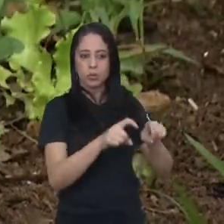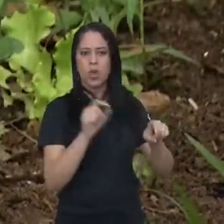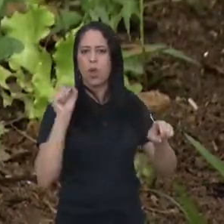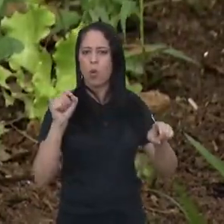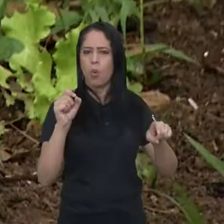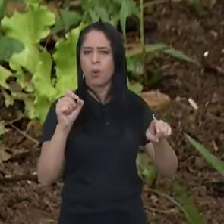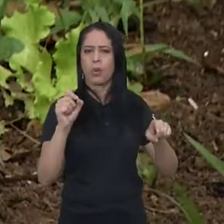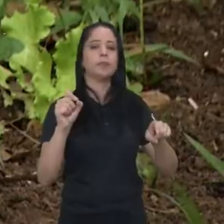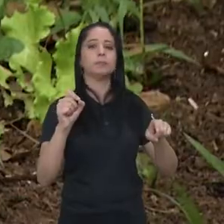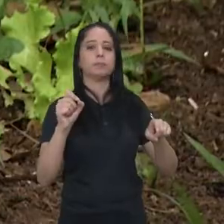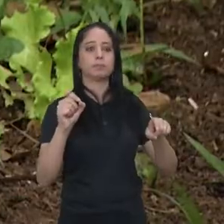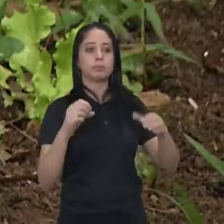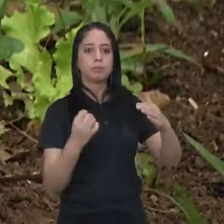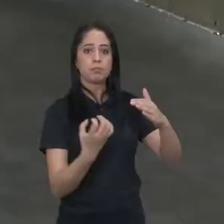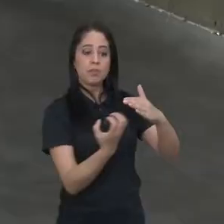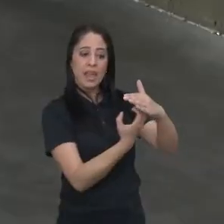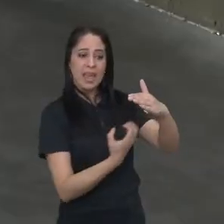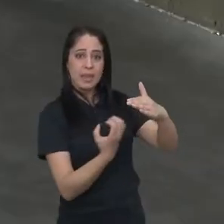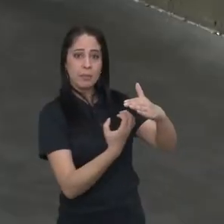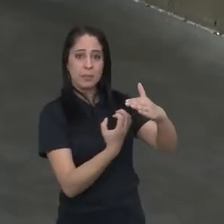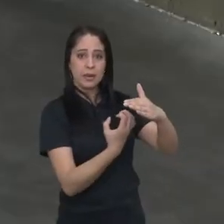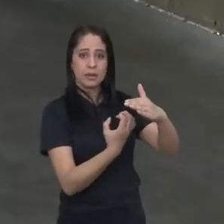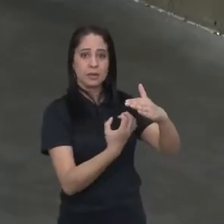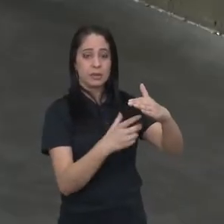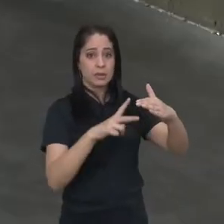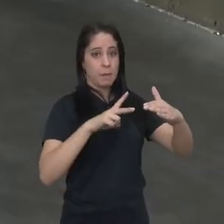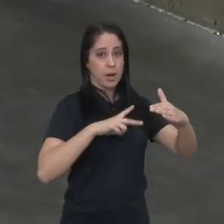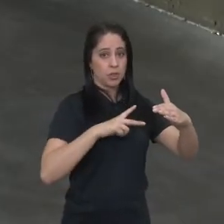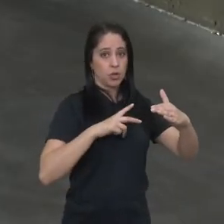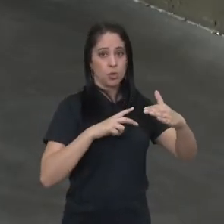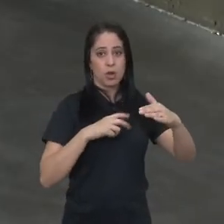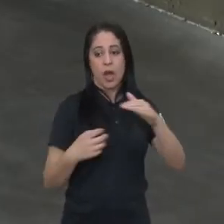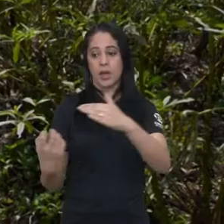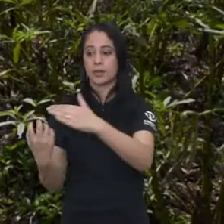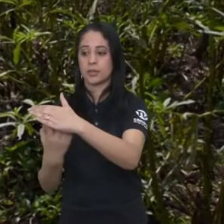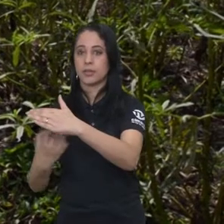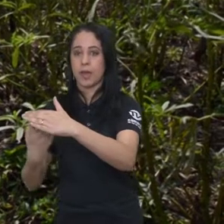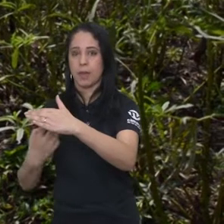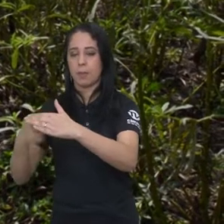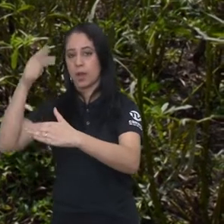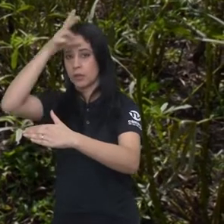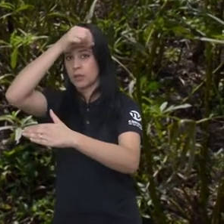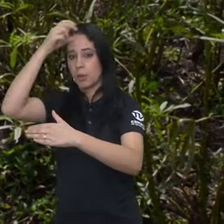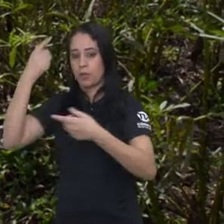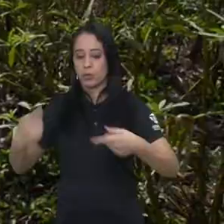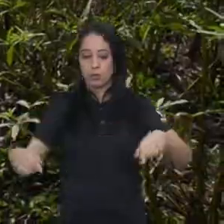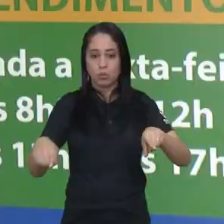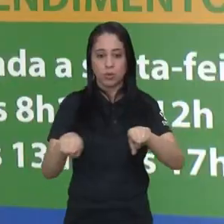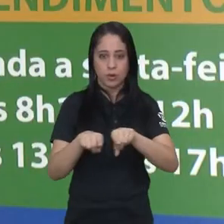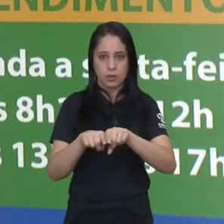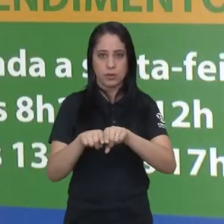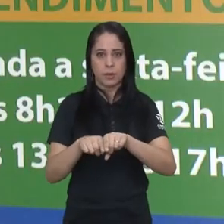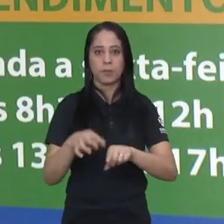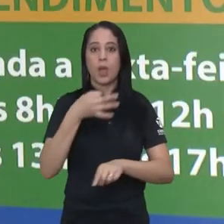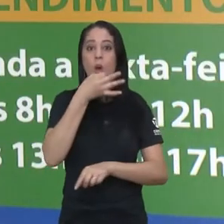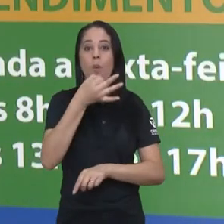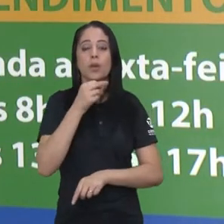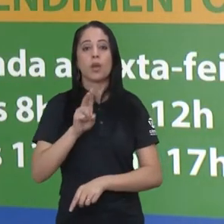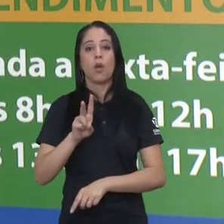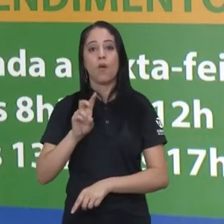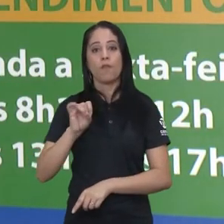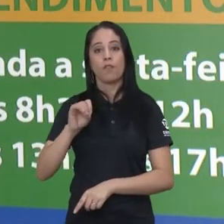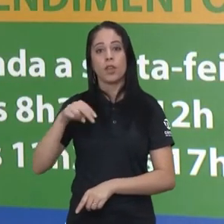convênios com entidades públicas e privadas para estimular o apoio aos pequenos produtores e também ao agronegócio para